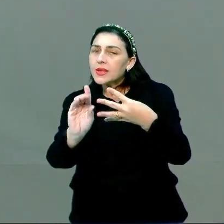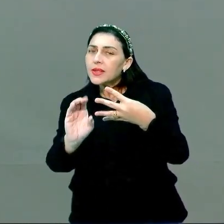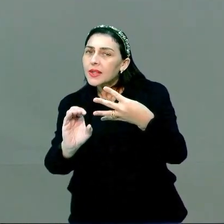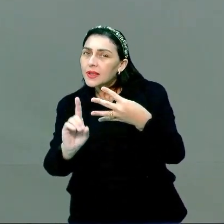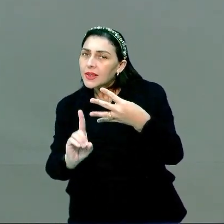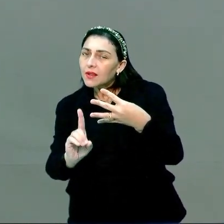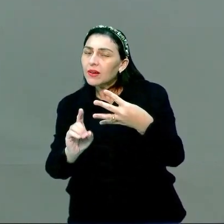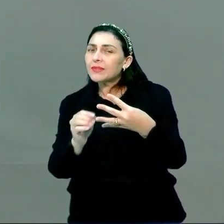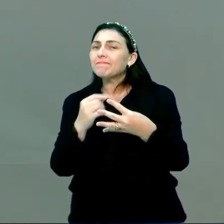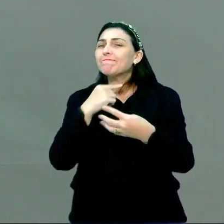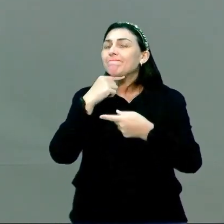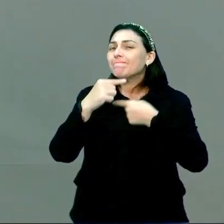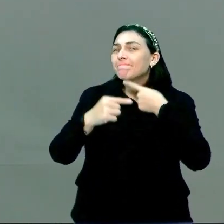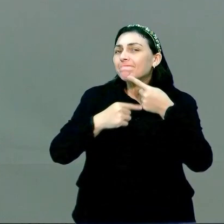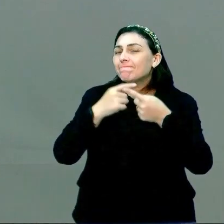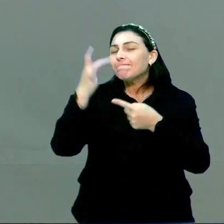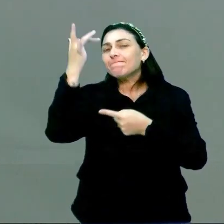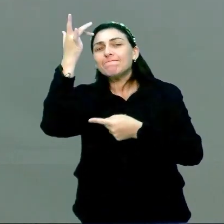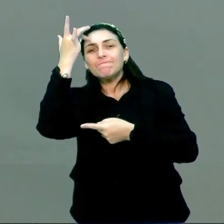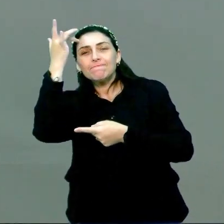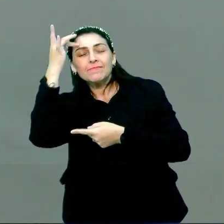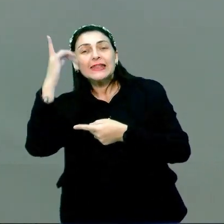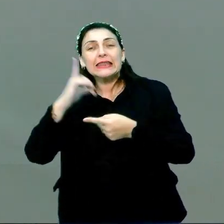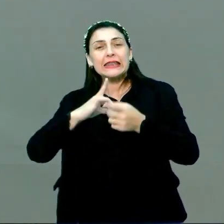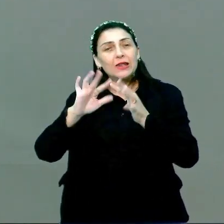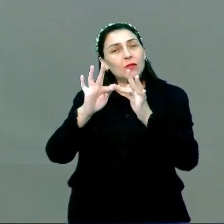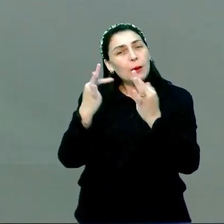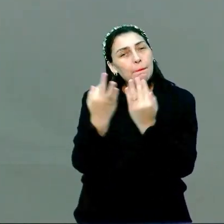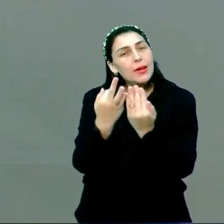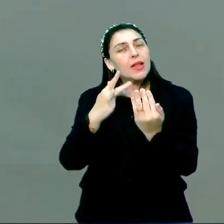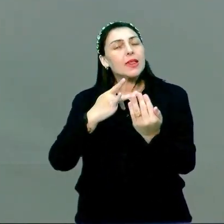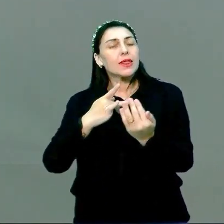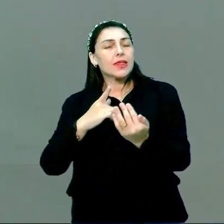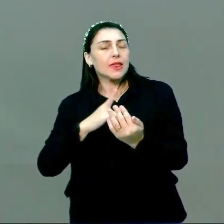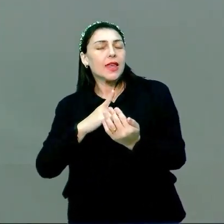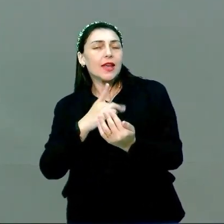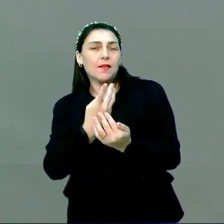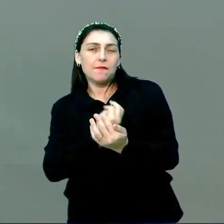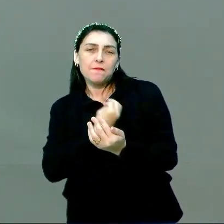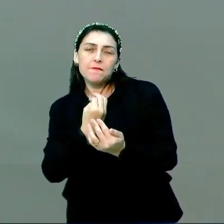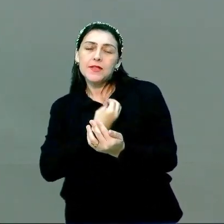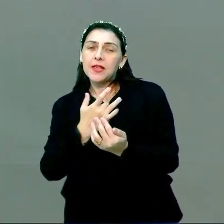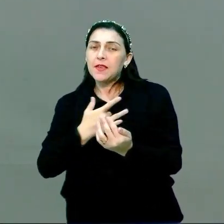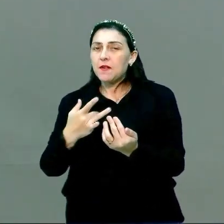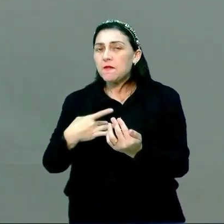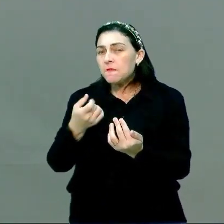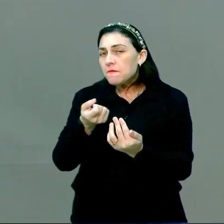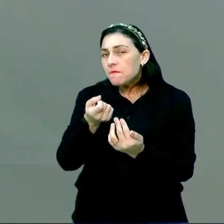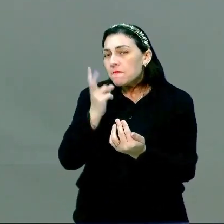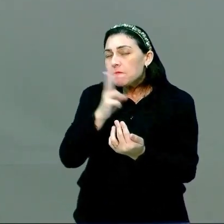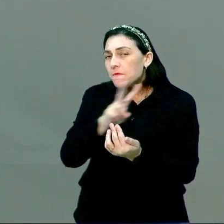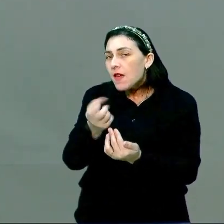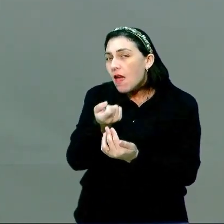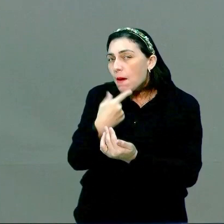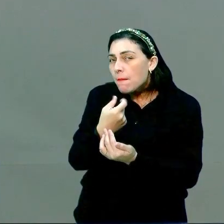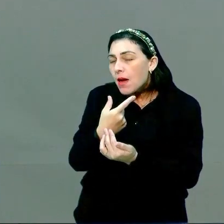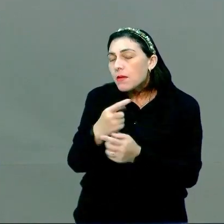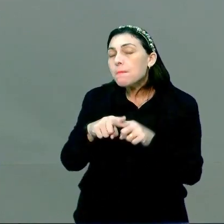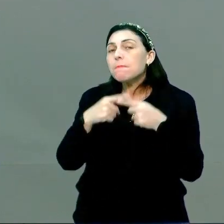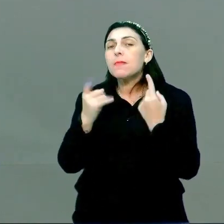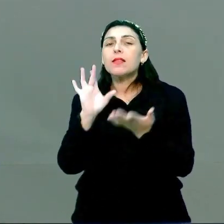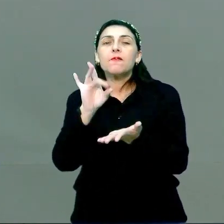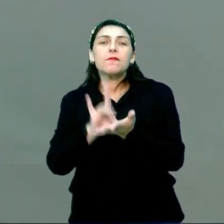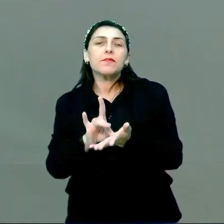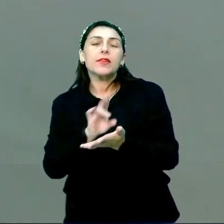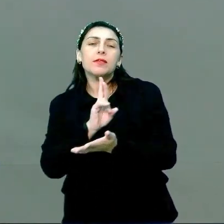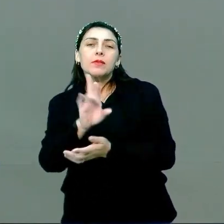você fica se balançando. Ai, meu Deus, eu acho que é essa, porque tem família, tem vida saudável. Eu vi o nome remédio, então deve ser uma dessas. E, na